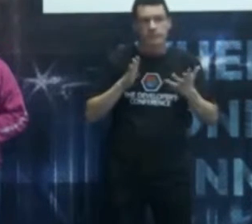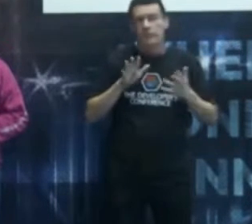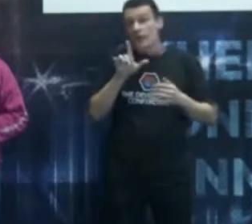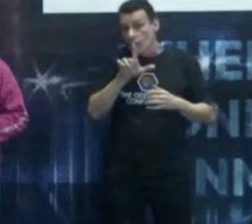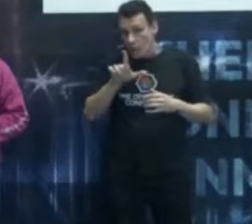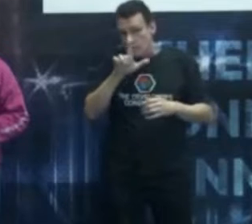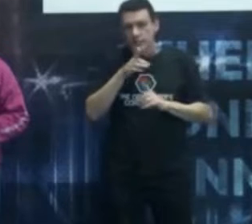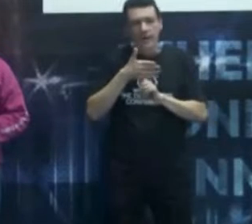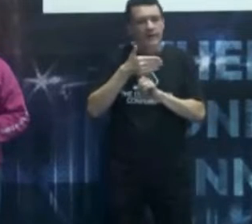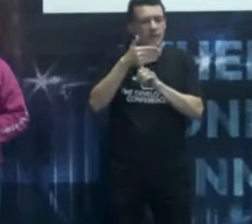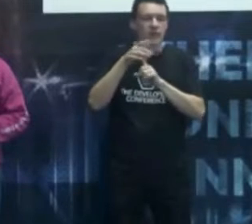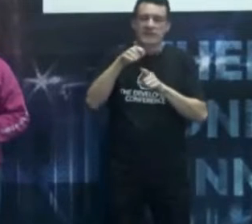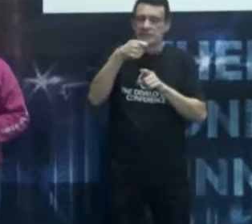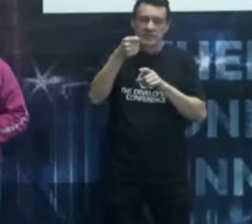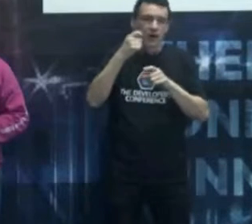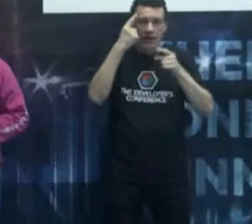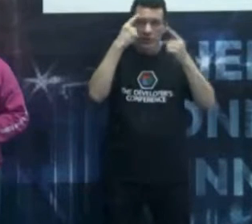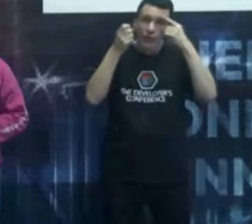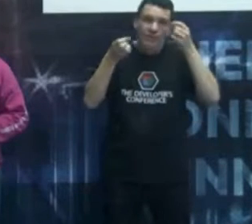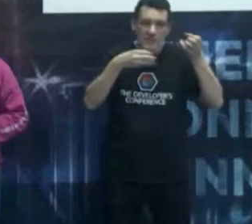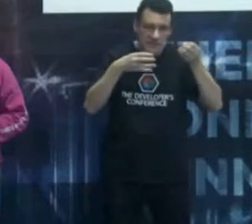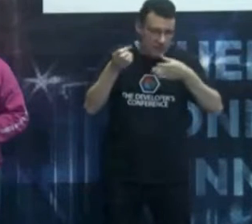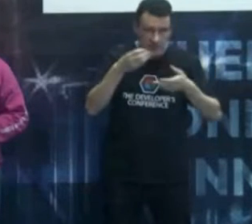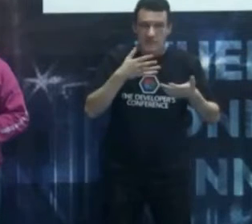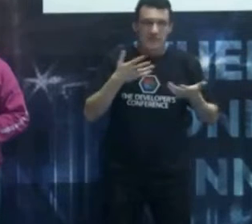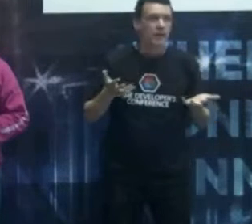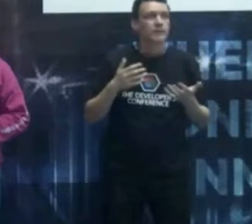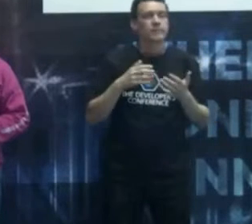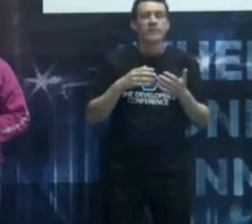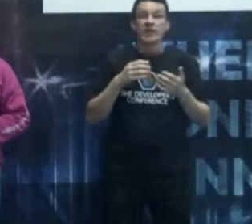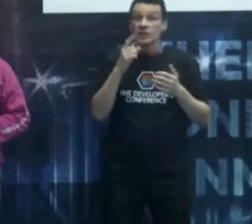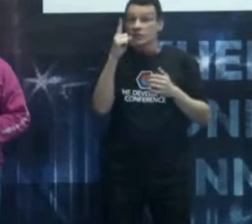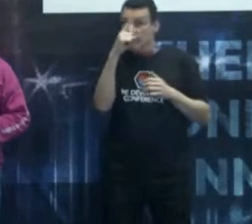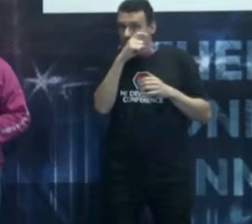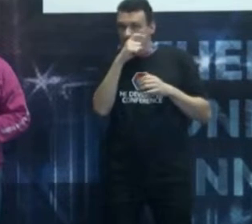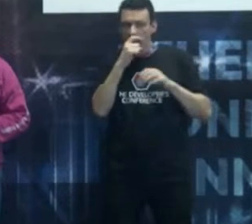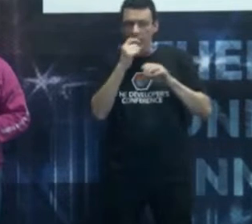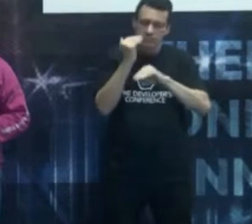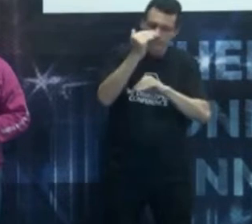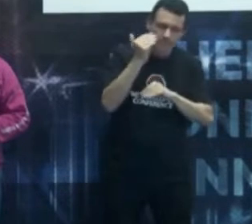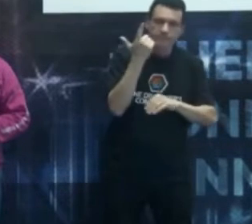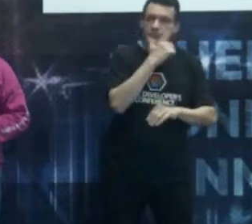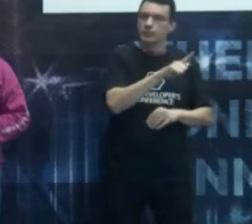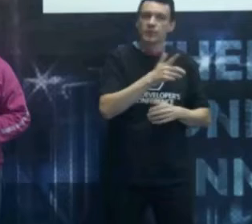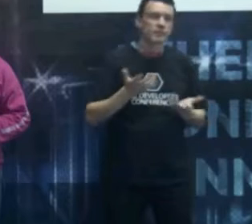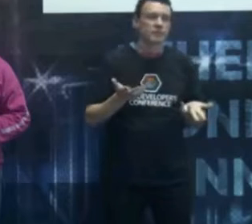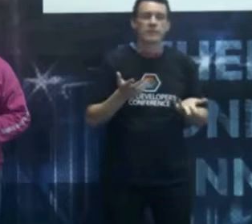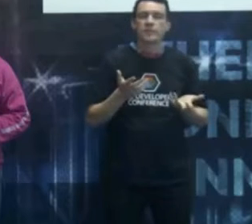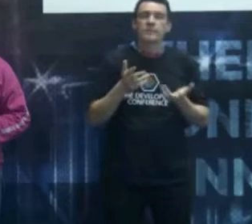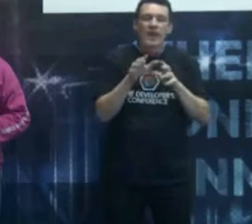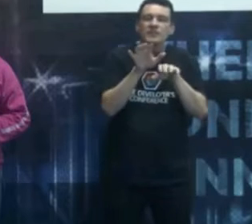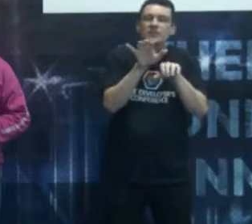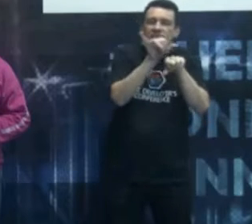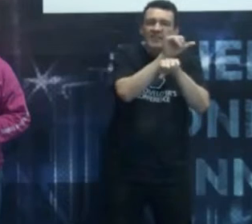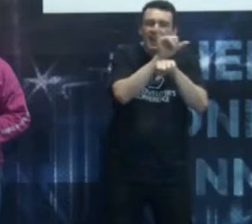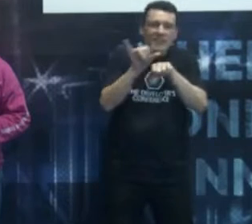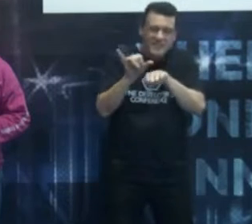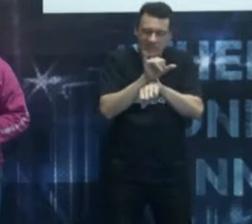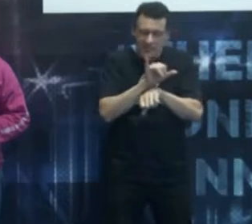inovação, a disruptividade, né, a forma de procurar novas técnicas para